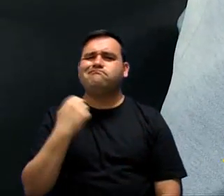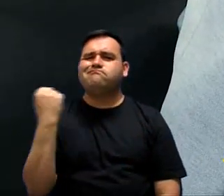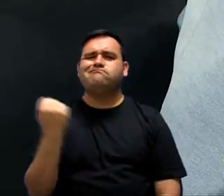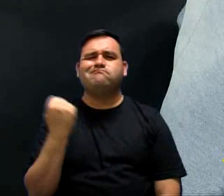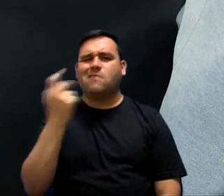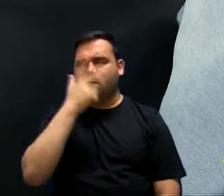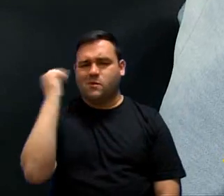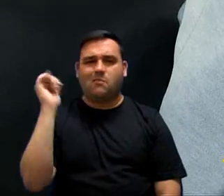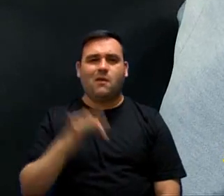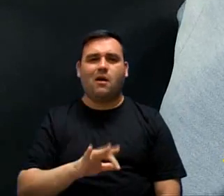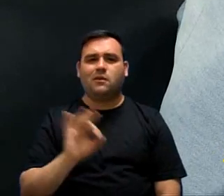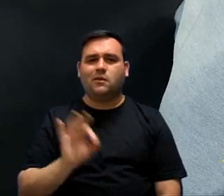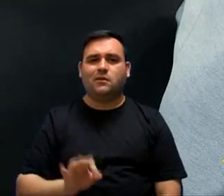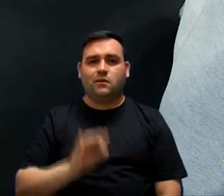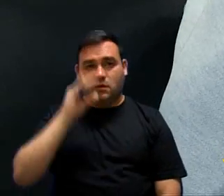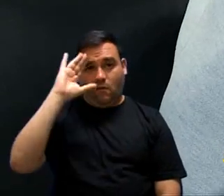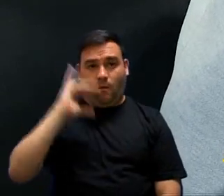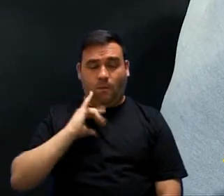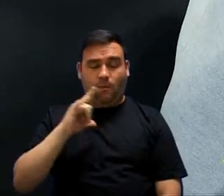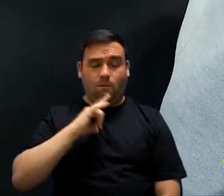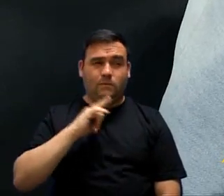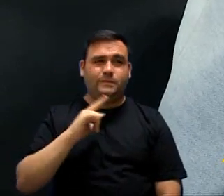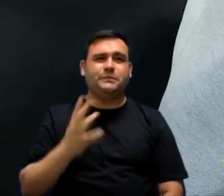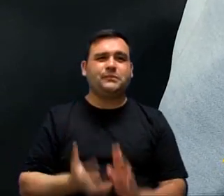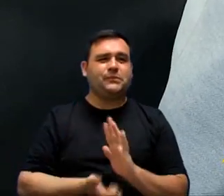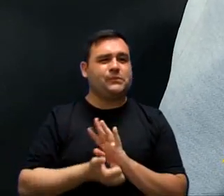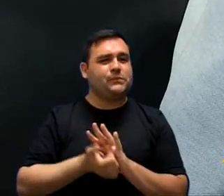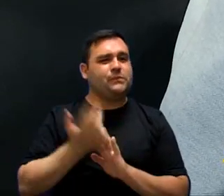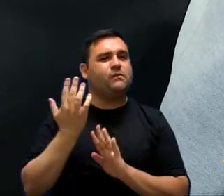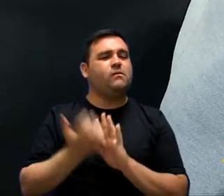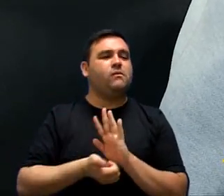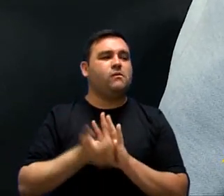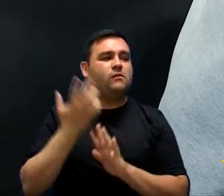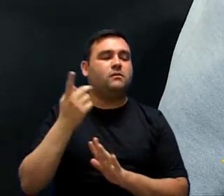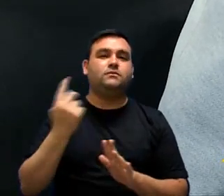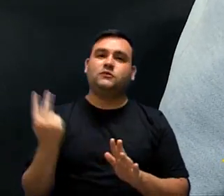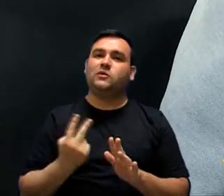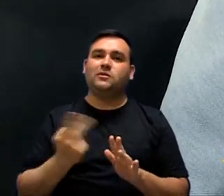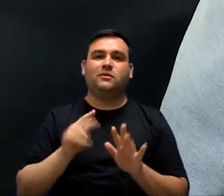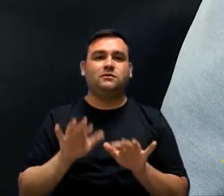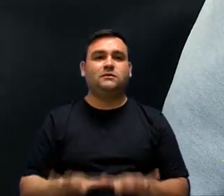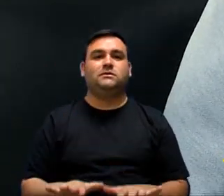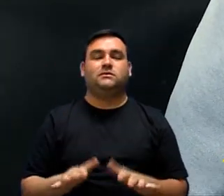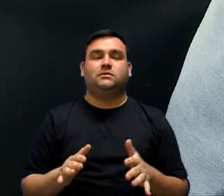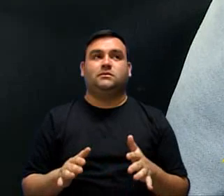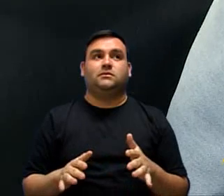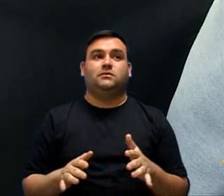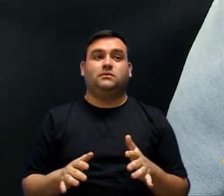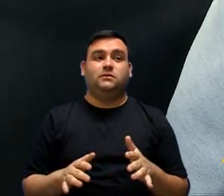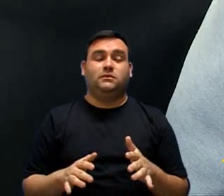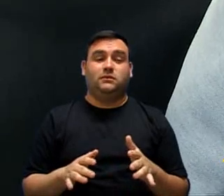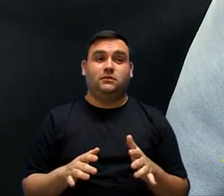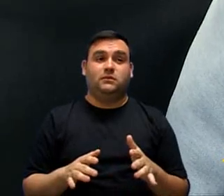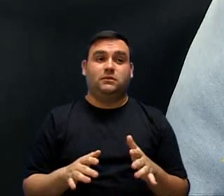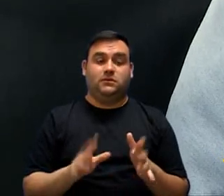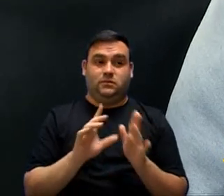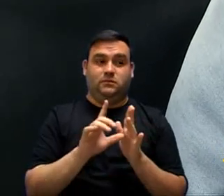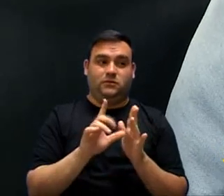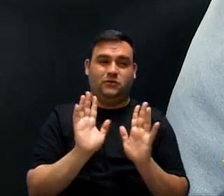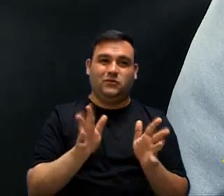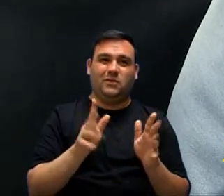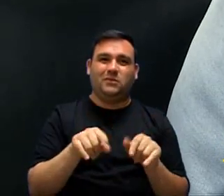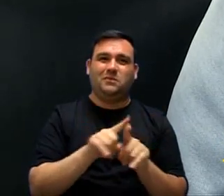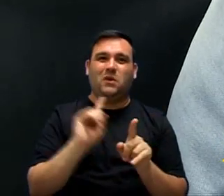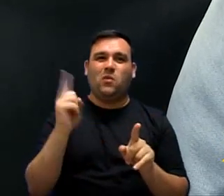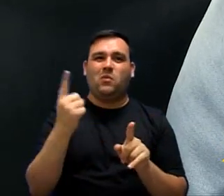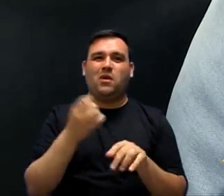absolutamente ninguém. A Yara está aqui, ela ficou quantas e quantas vezes ficamos... Quanto mais tarde, a Rosa já ficou aqui